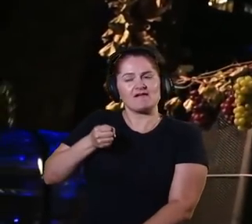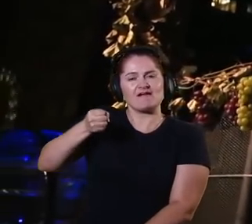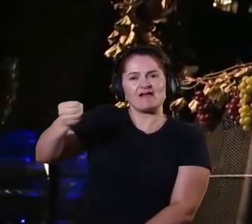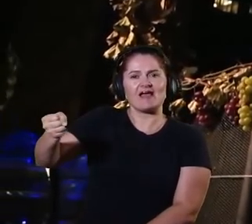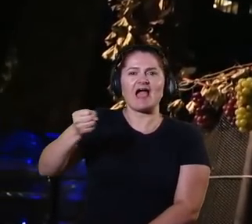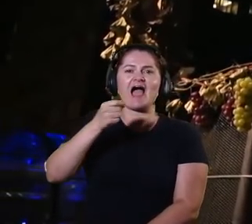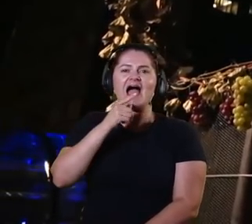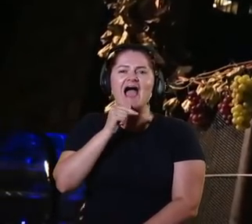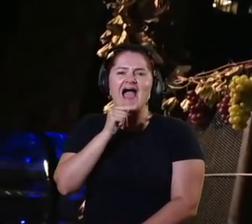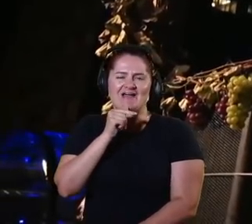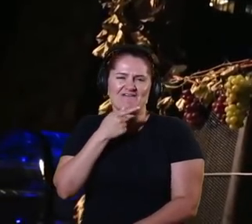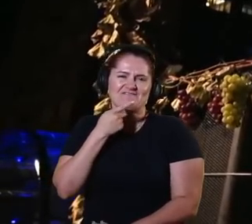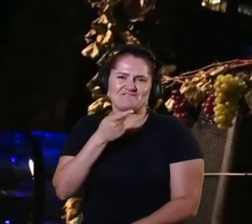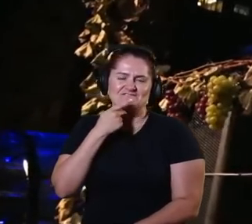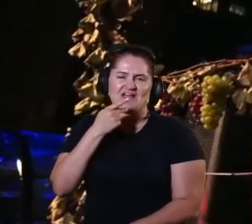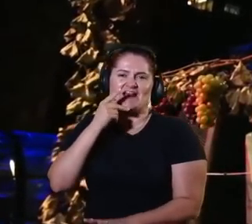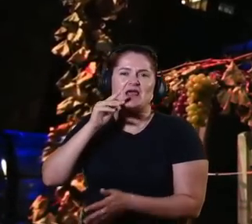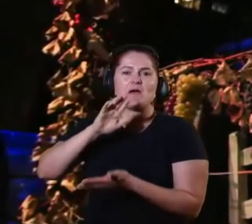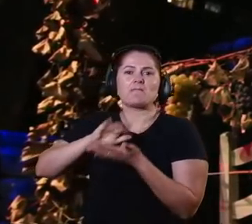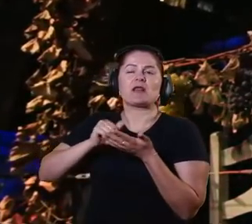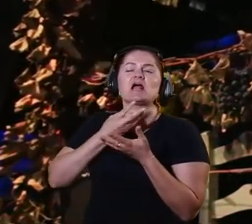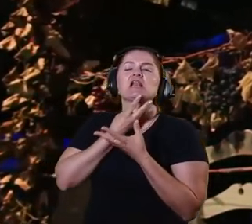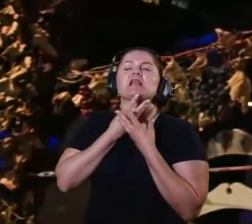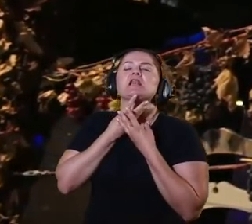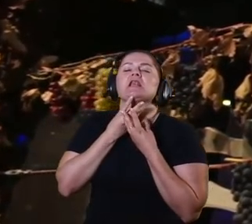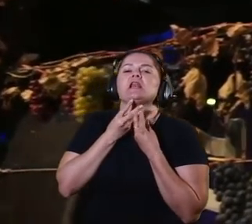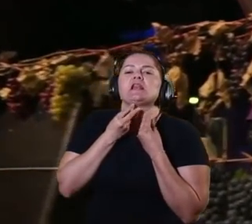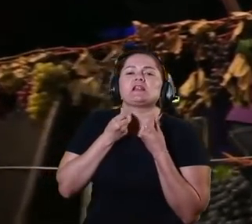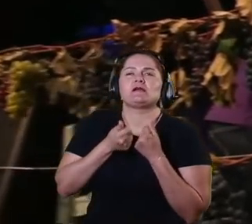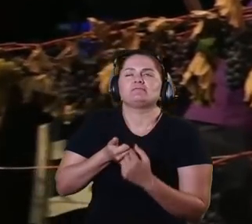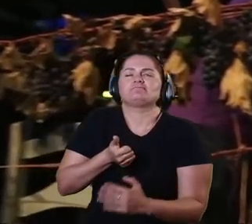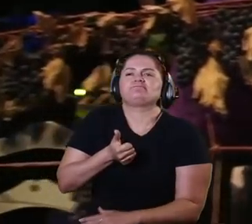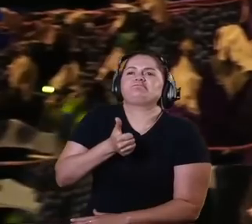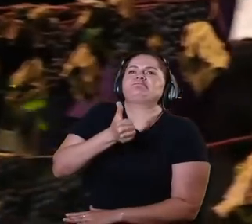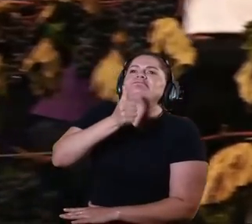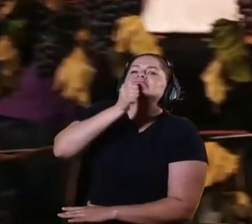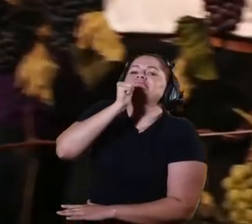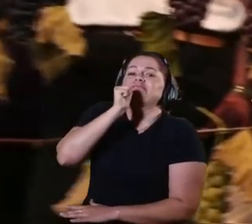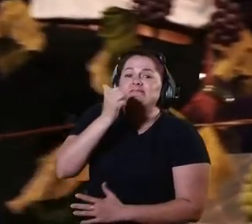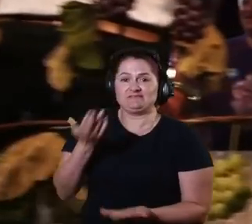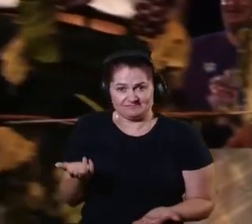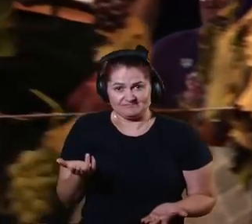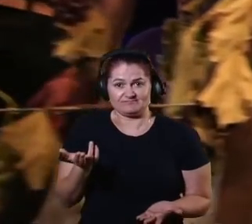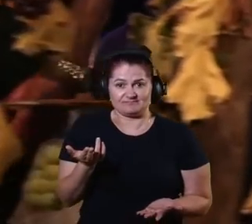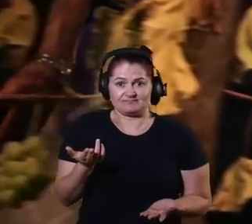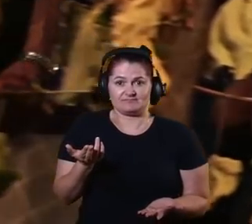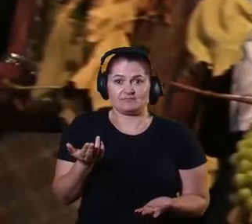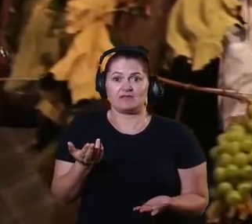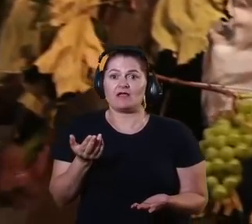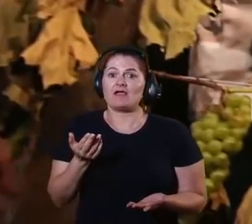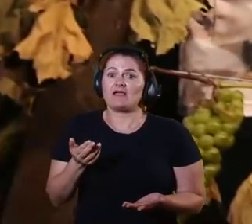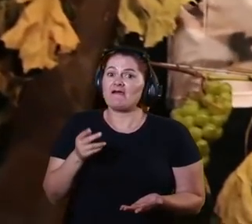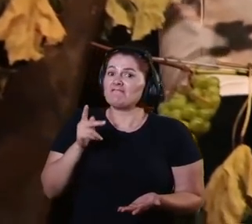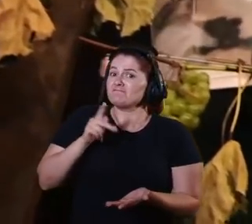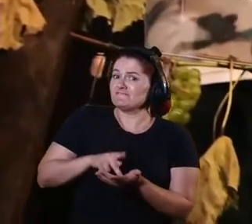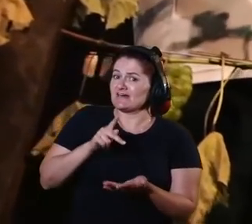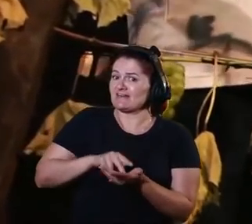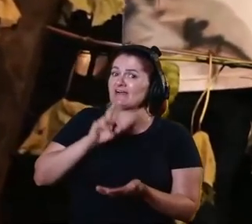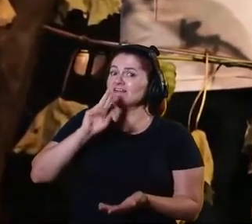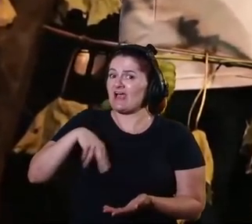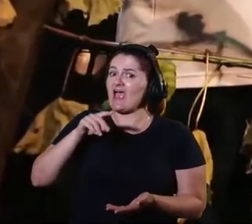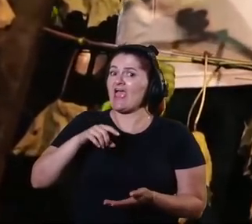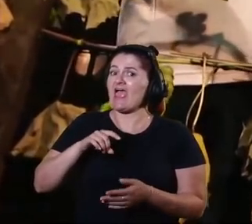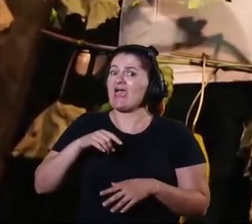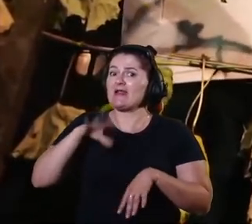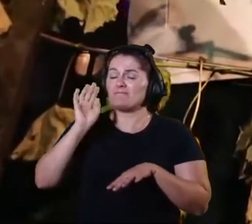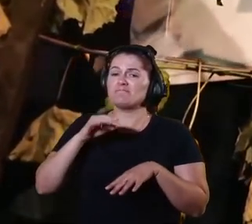na época que era para tirar o pó da garganta, né, para limpar o pó da garganta. E de repente já ficava um pouco mais faceiro, saía até